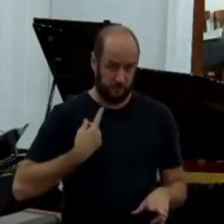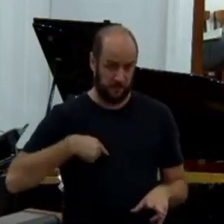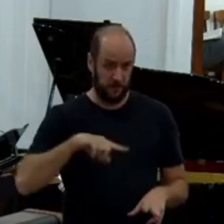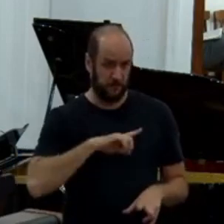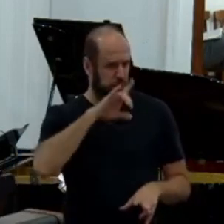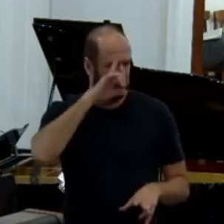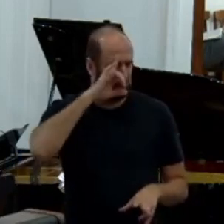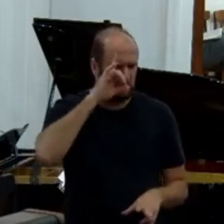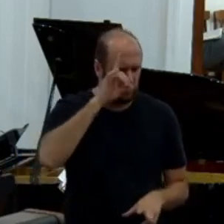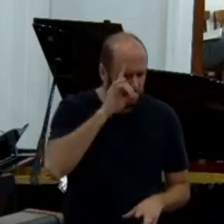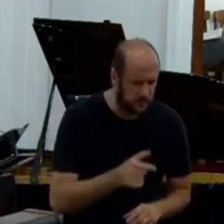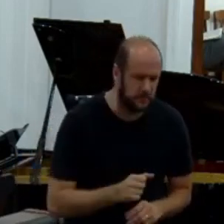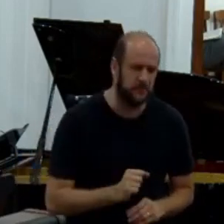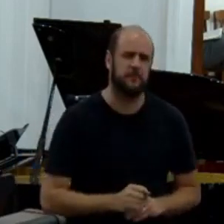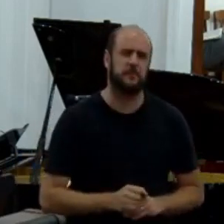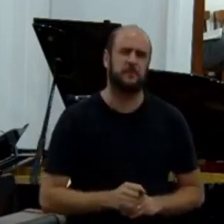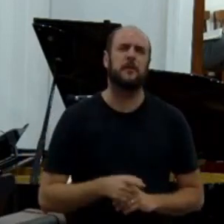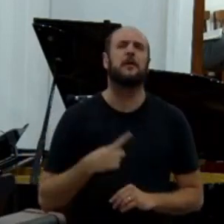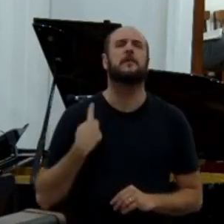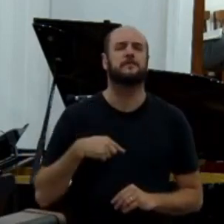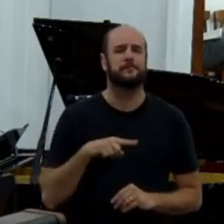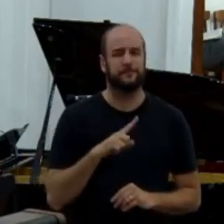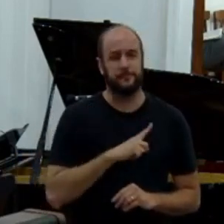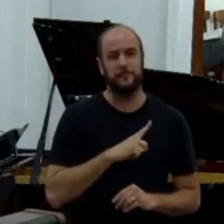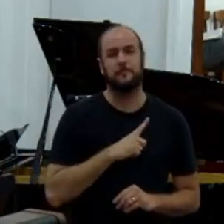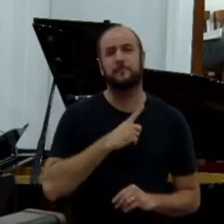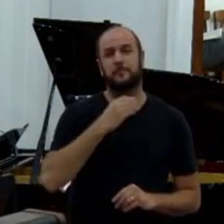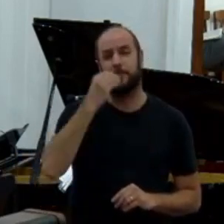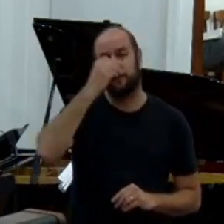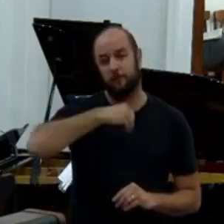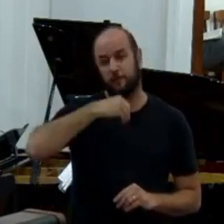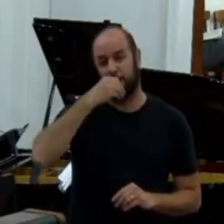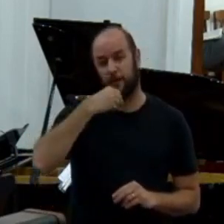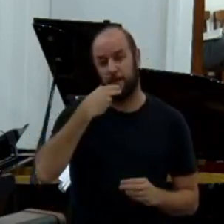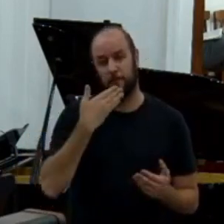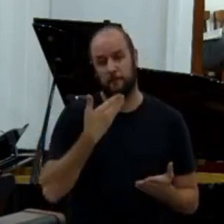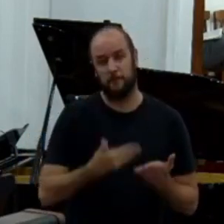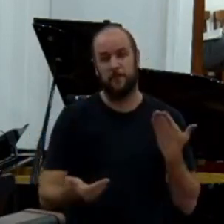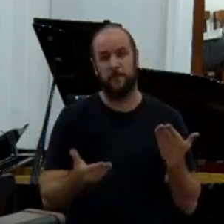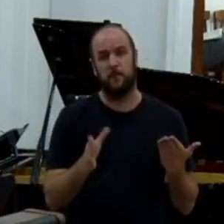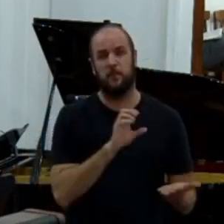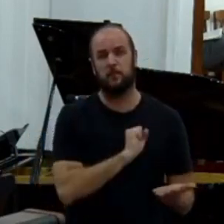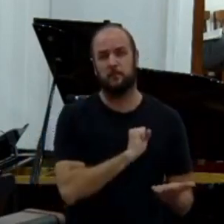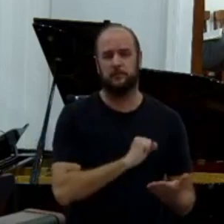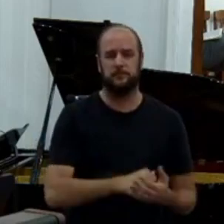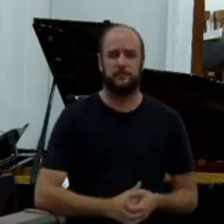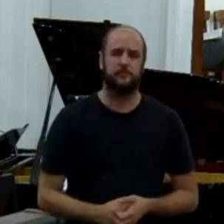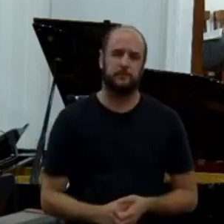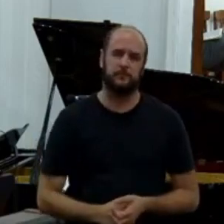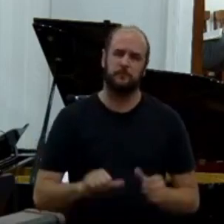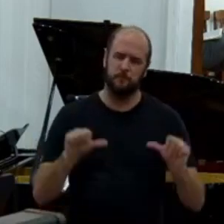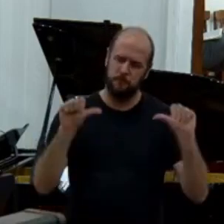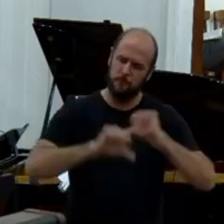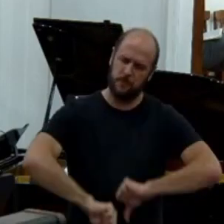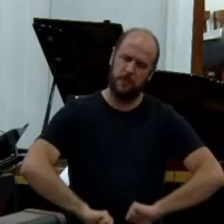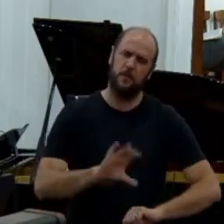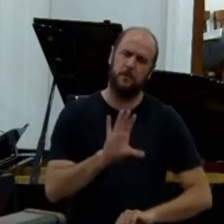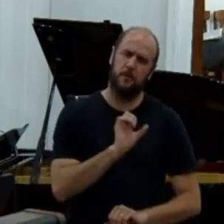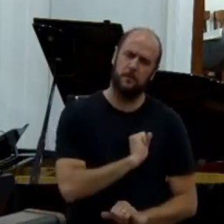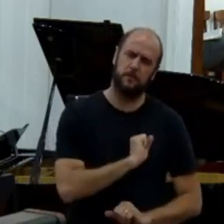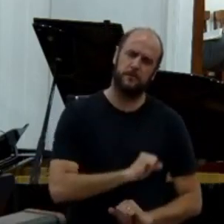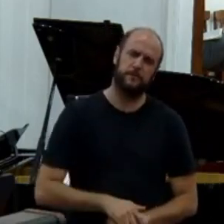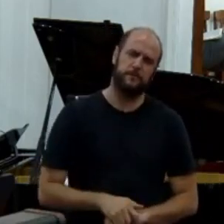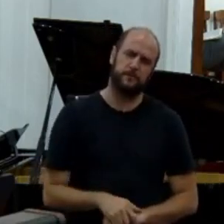vidas, diariamente, estamos fracassando em amar. Estamos